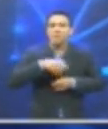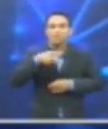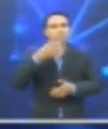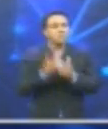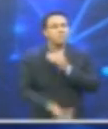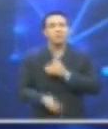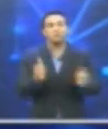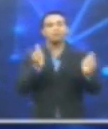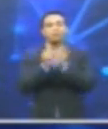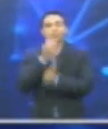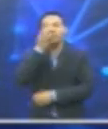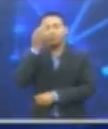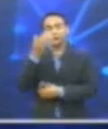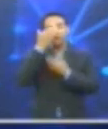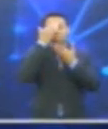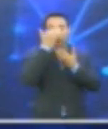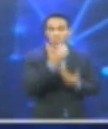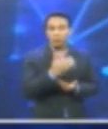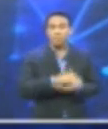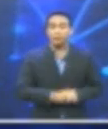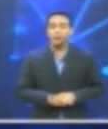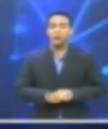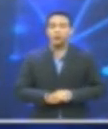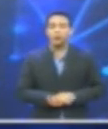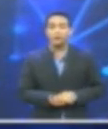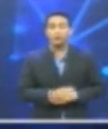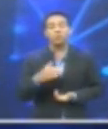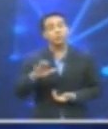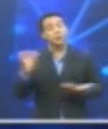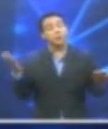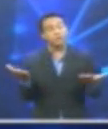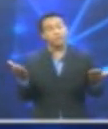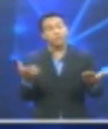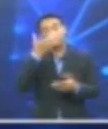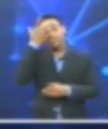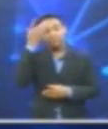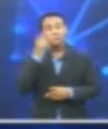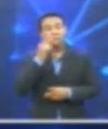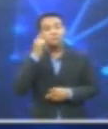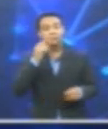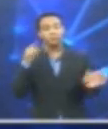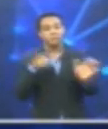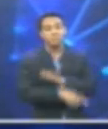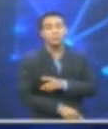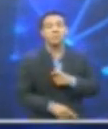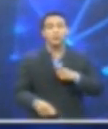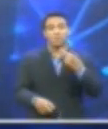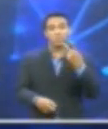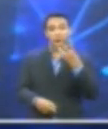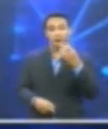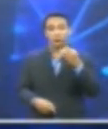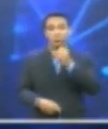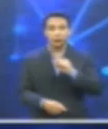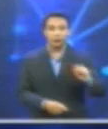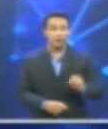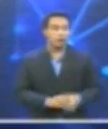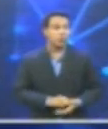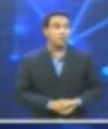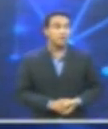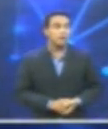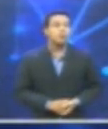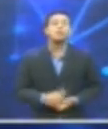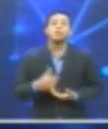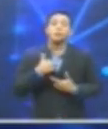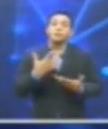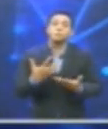ao governo Rosalba. Obrigado, candidato. Agora quem faz a pergunta é Robson Faria, o senhor tem 30 segundos. Eu queria